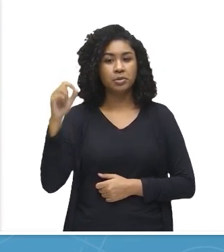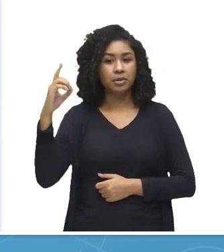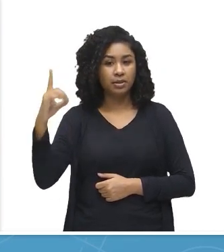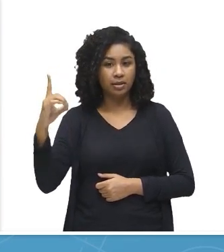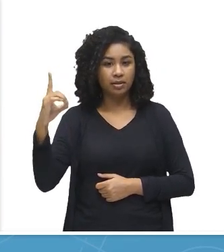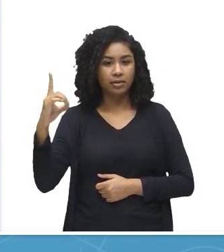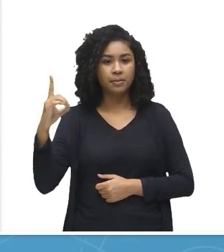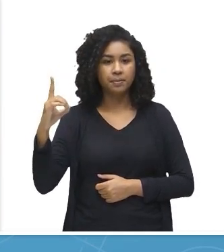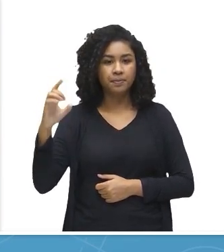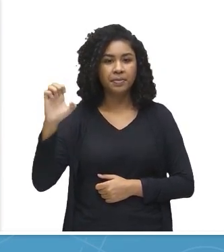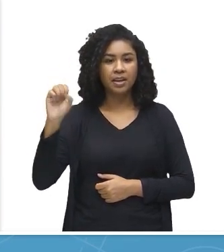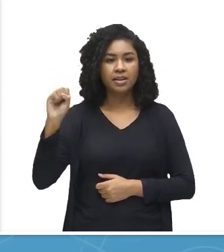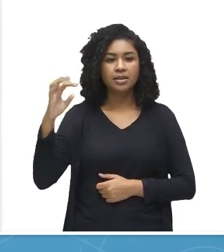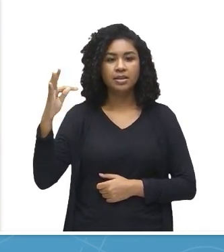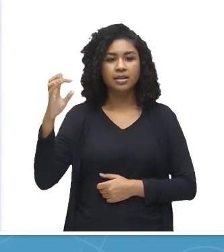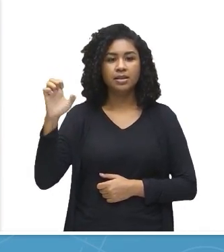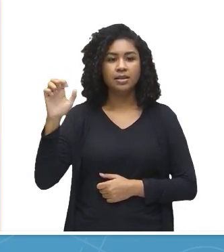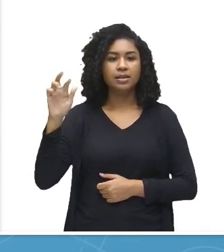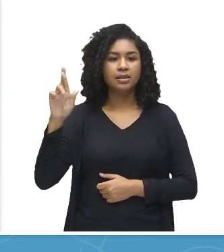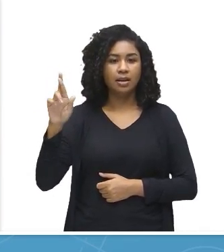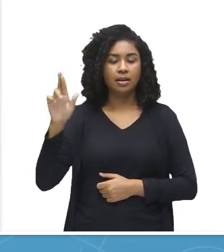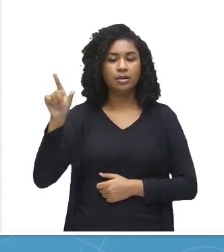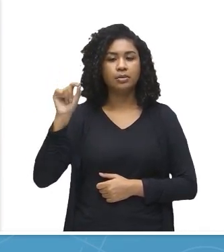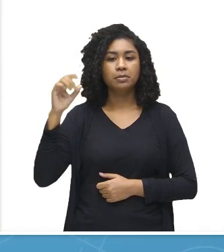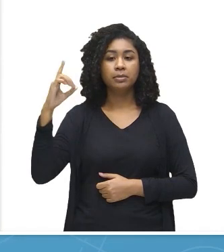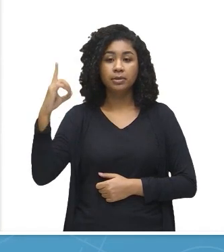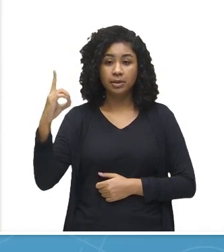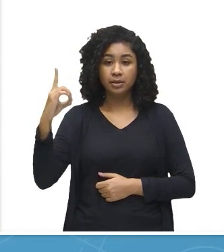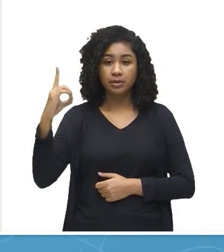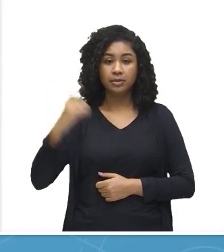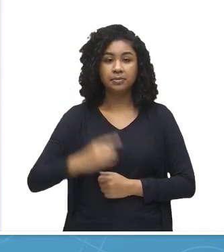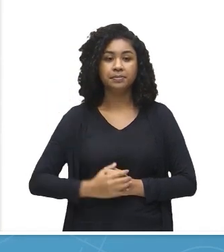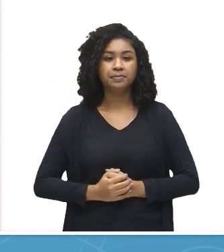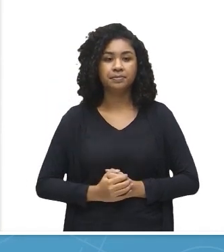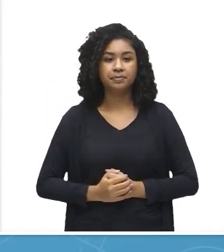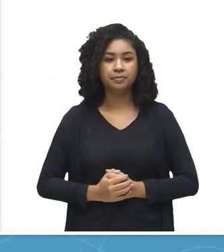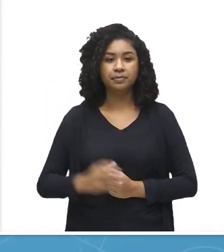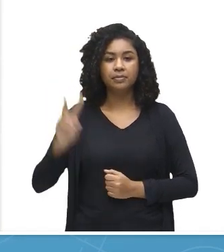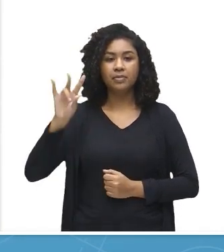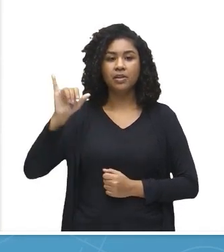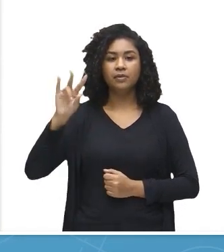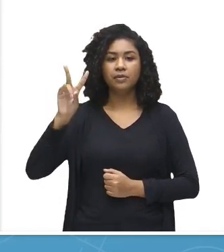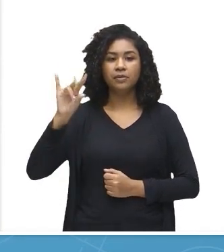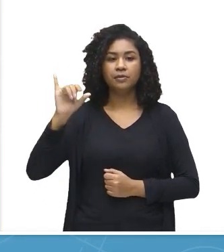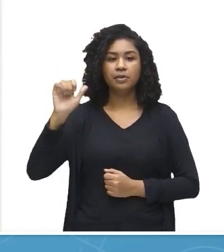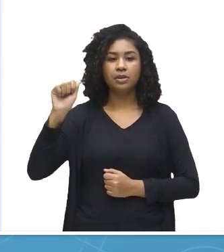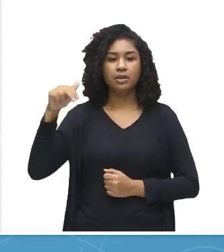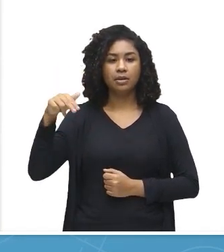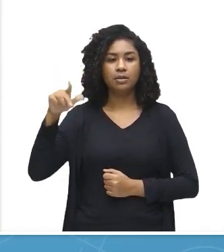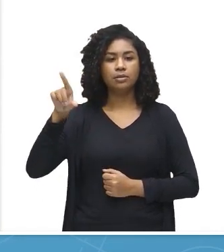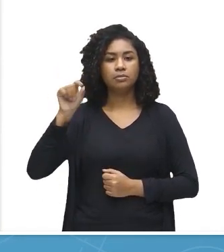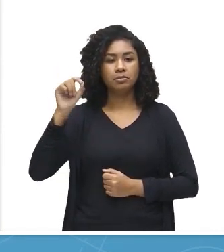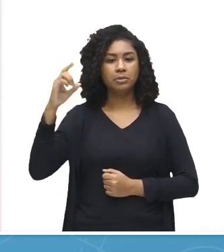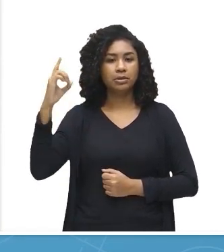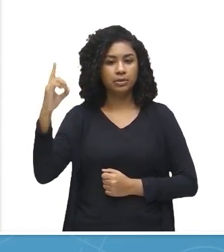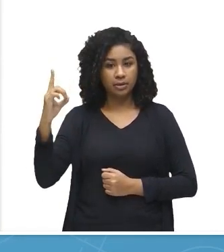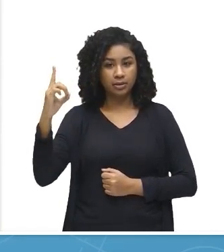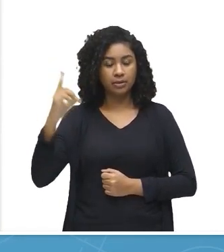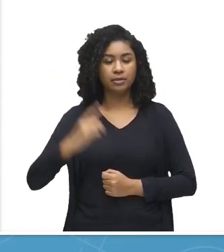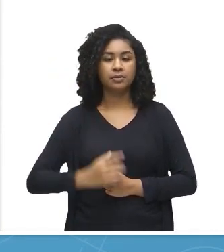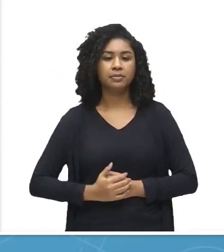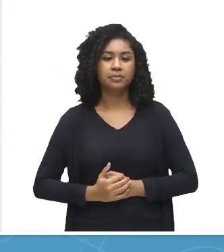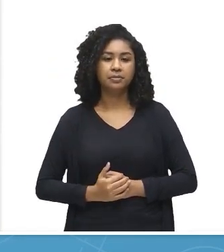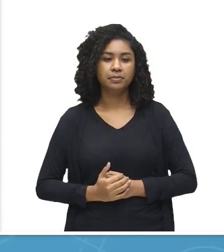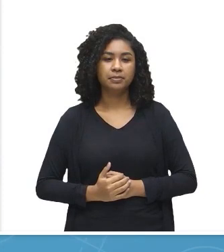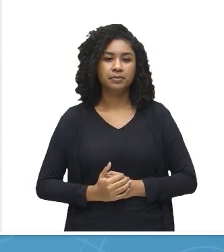D. A Esther colocou que é a letra D. A Vivian colocou que é a letra